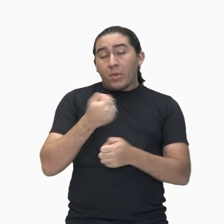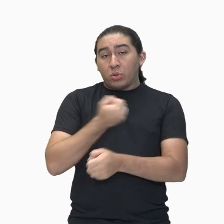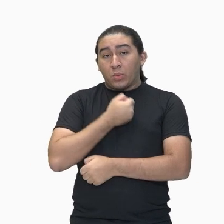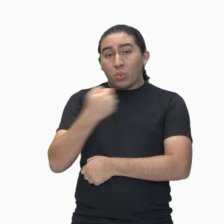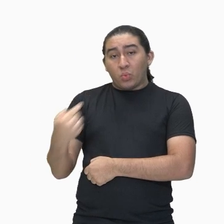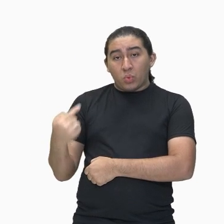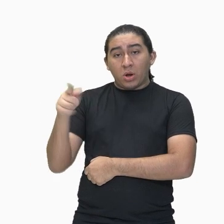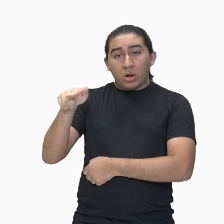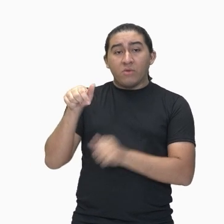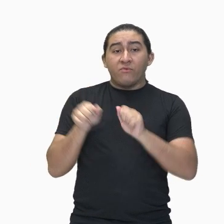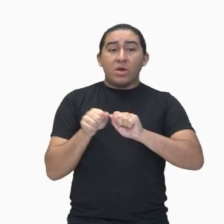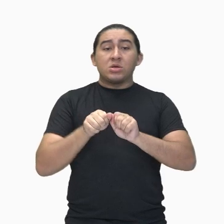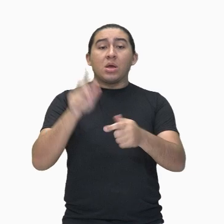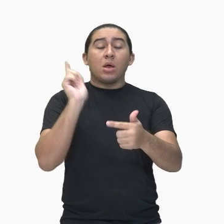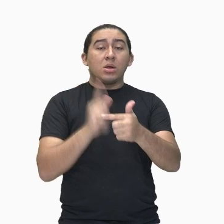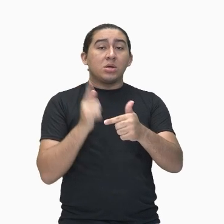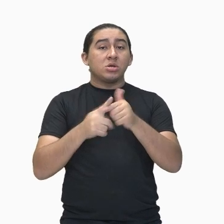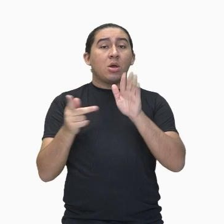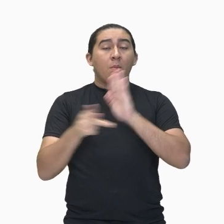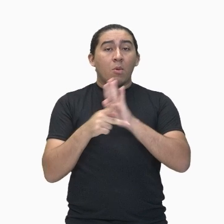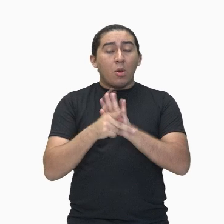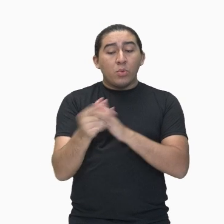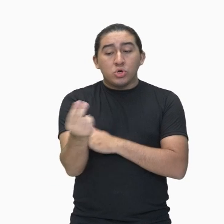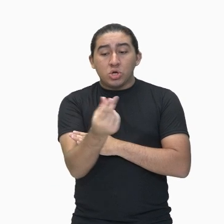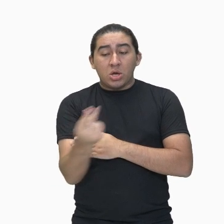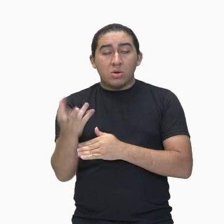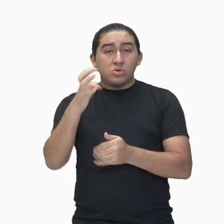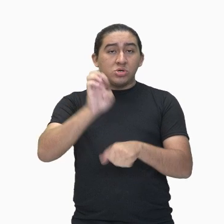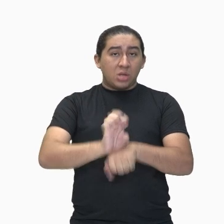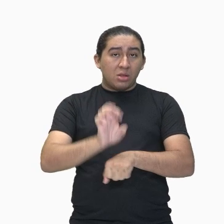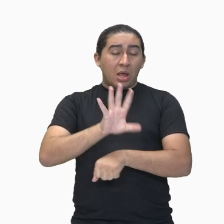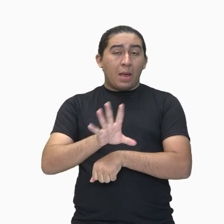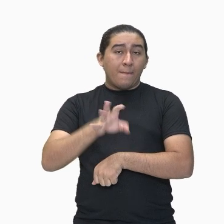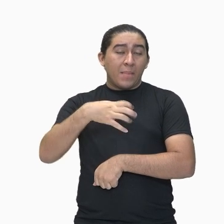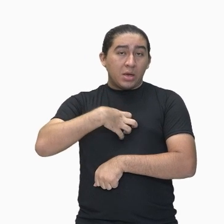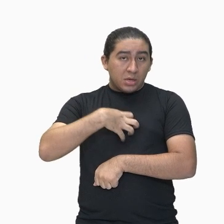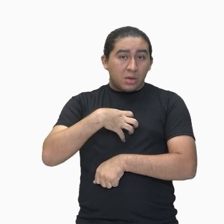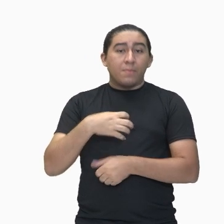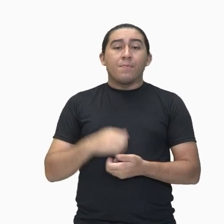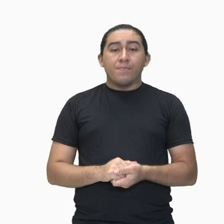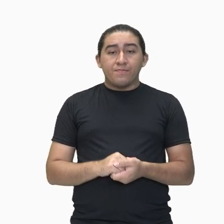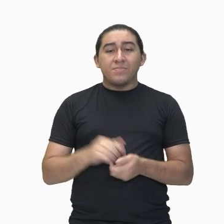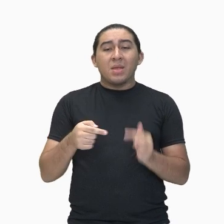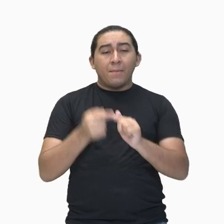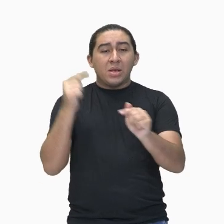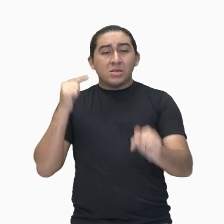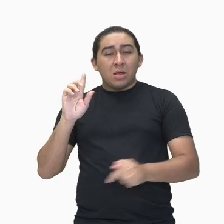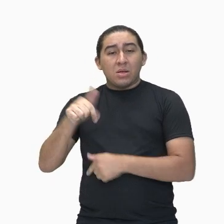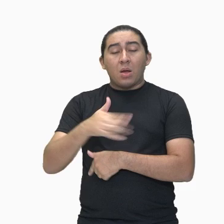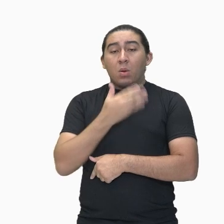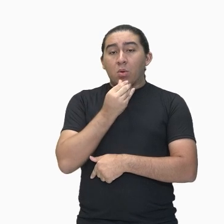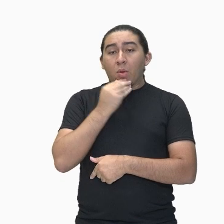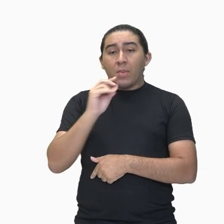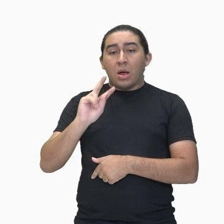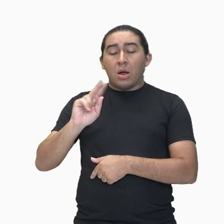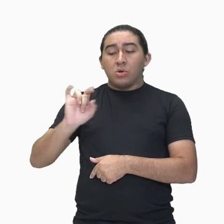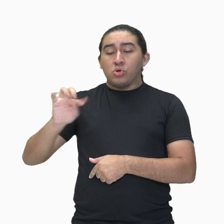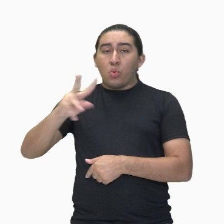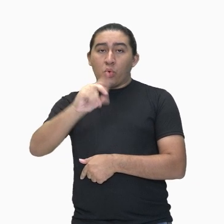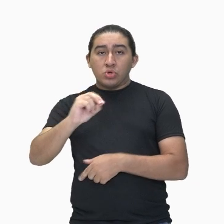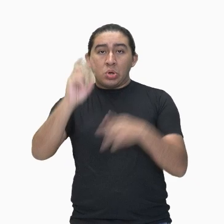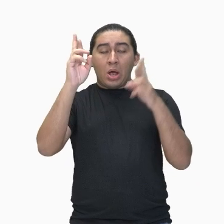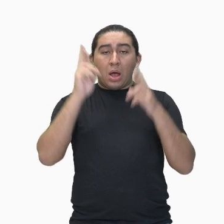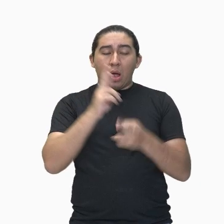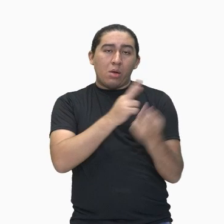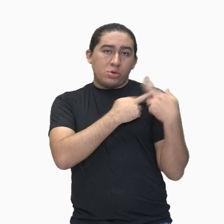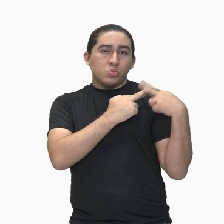que realiza a crítica à situação econômica da Bahia, dirigida na época por Antônio Luiz da Câmara